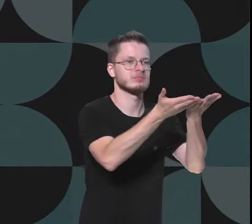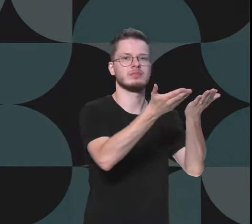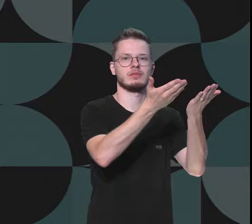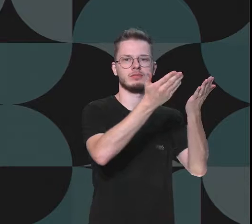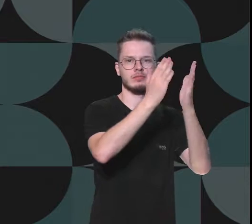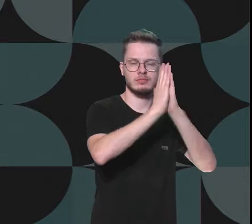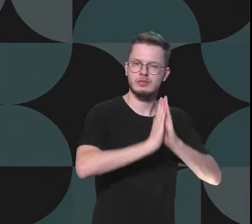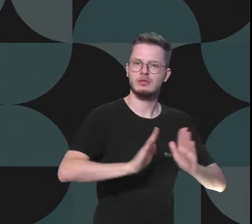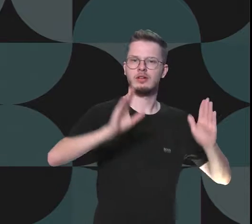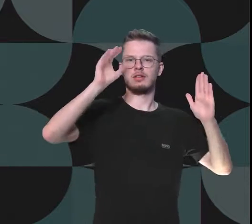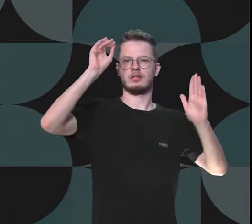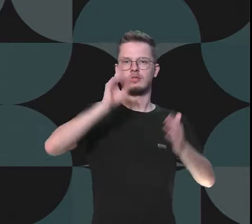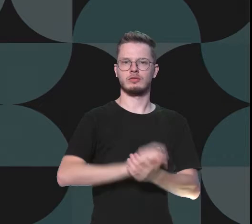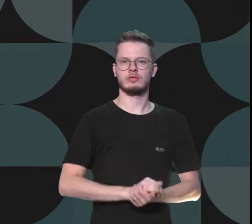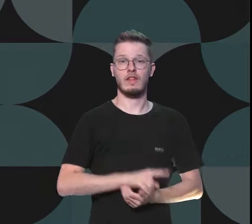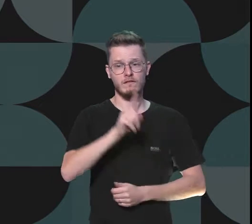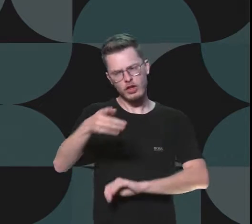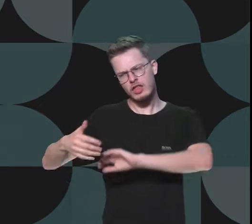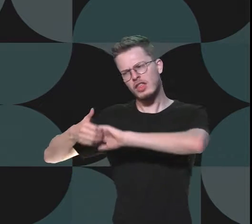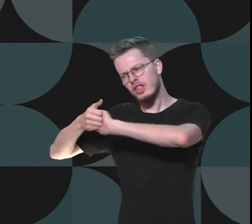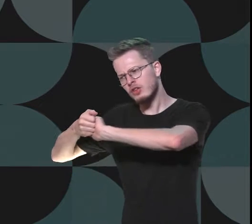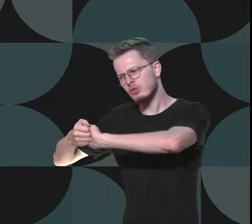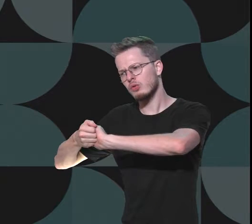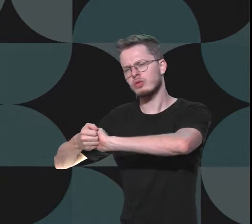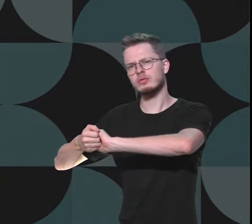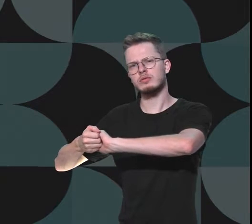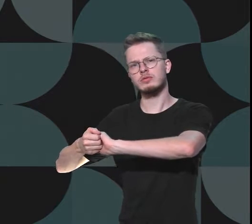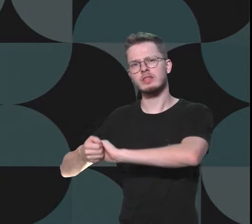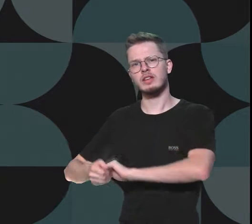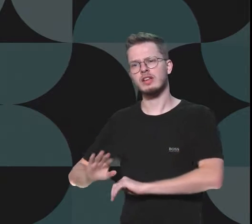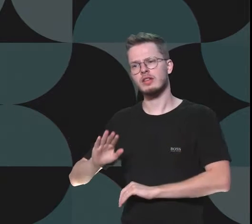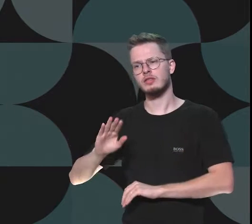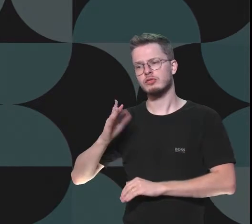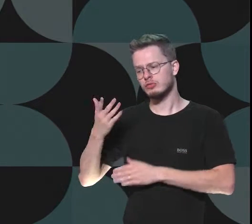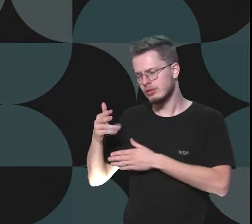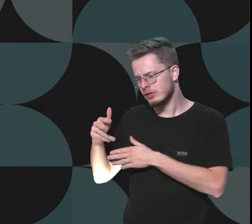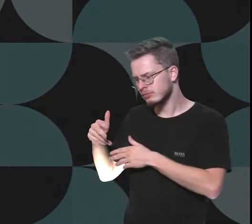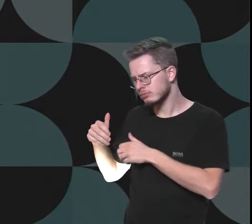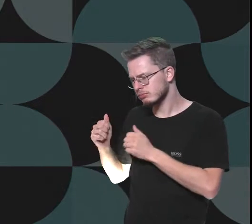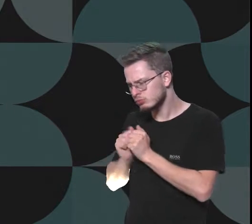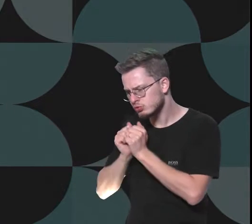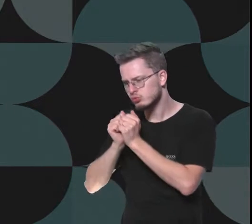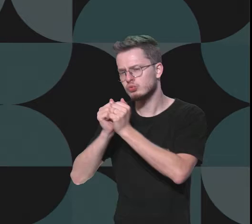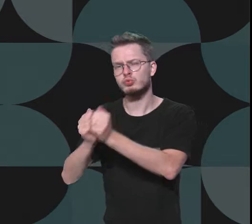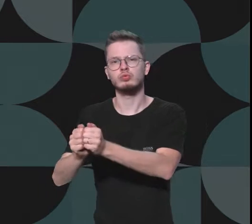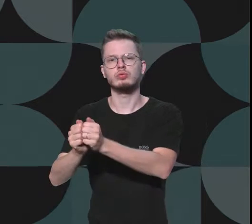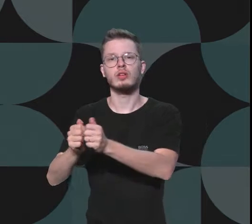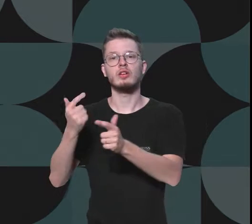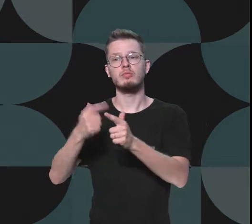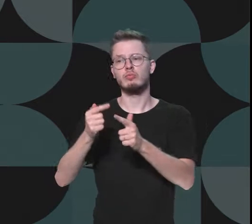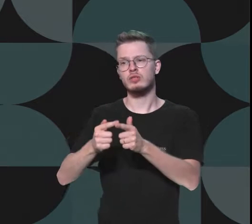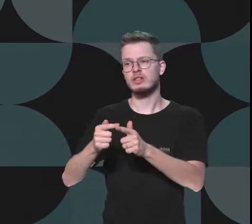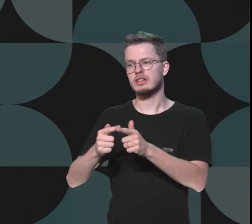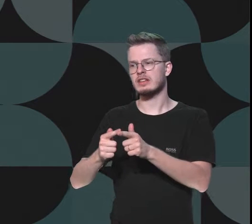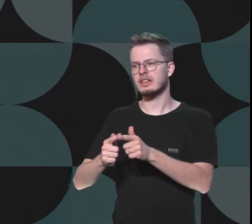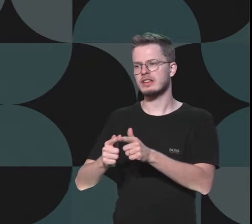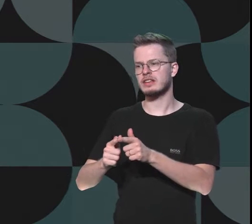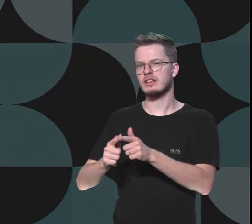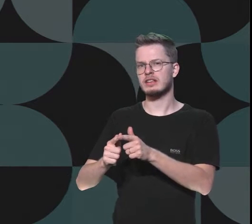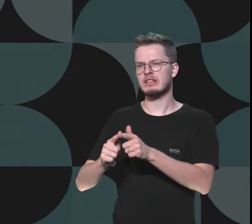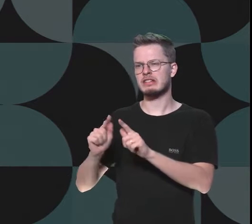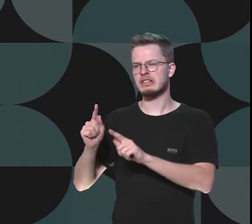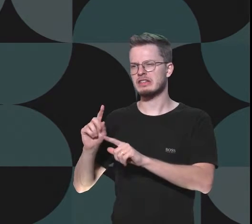adversário, enquanto você está com ele a caminho. para que o adversário não entregue você